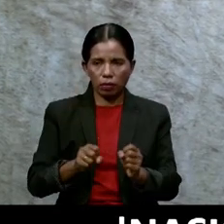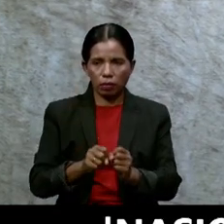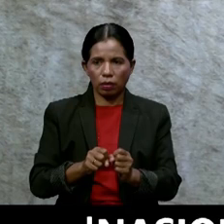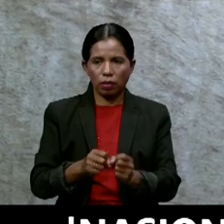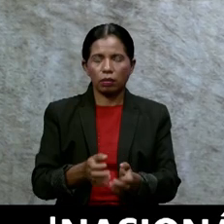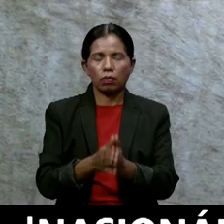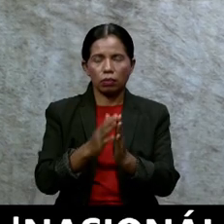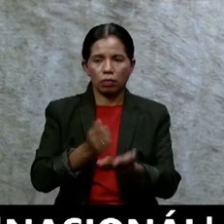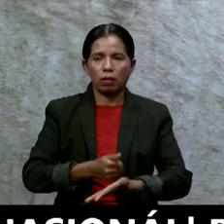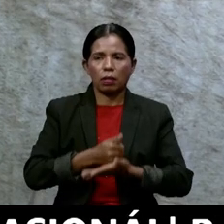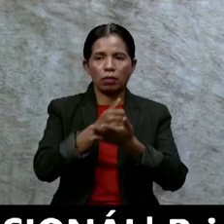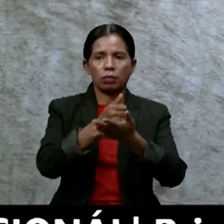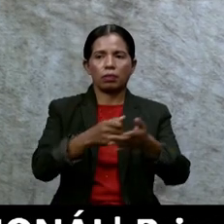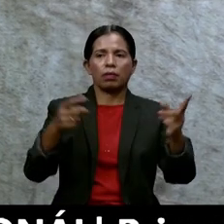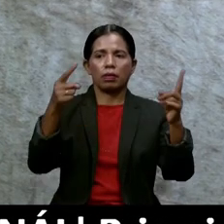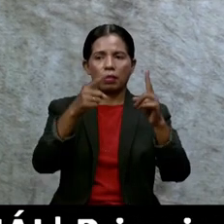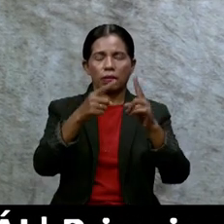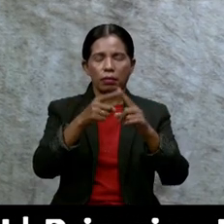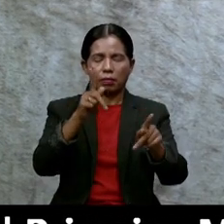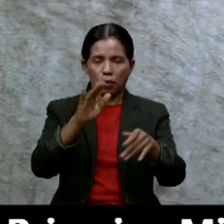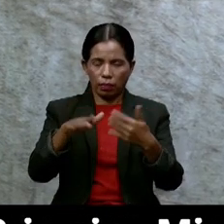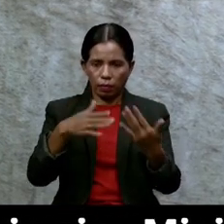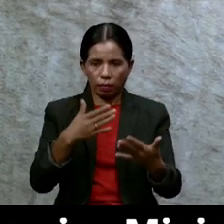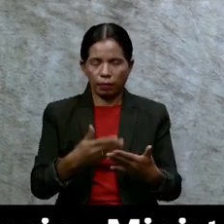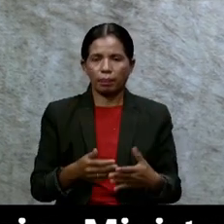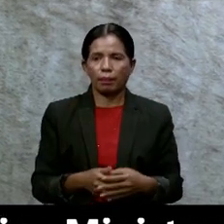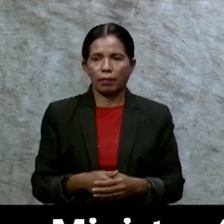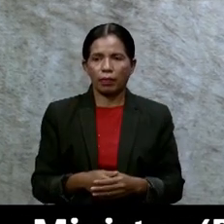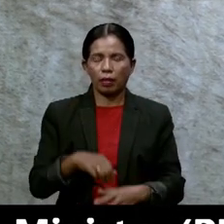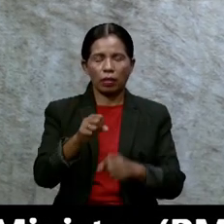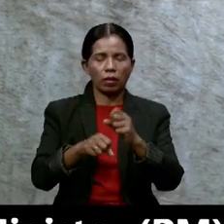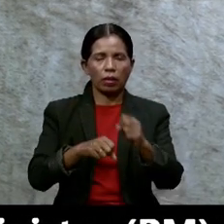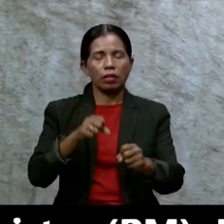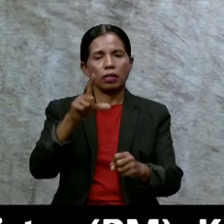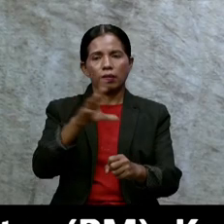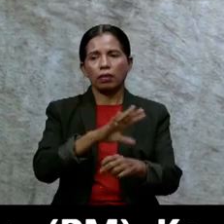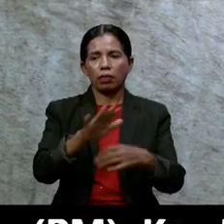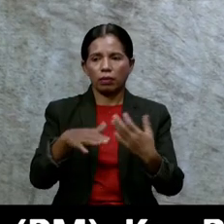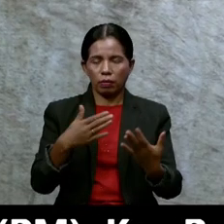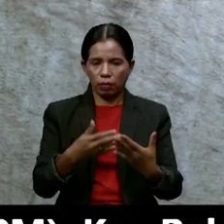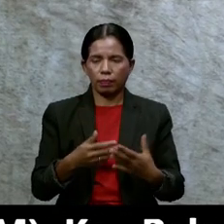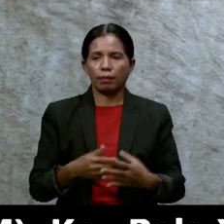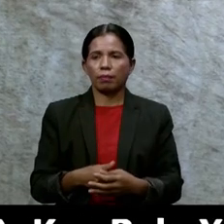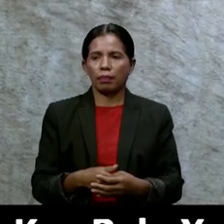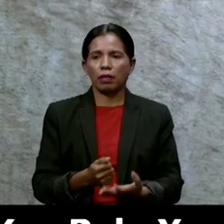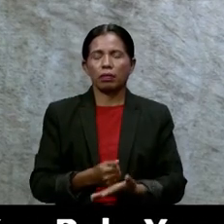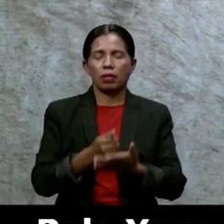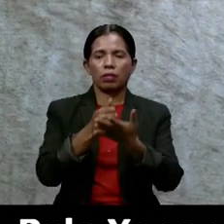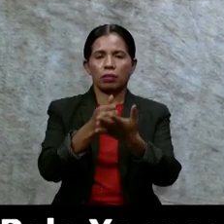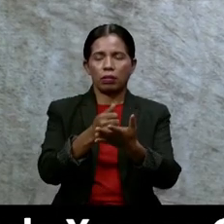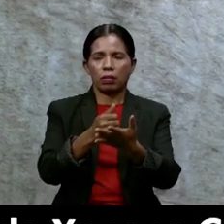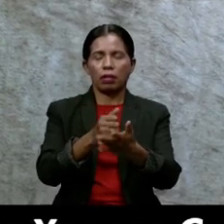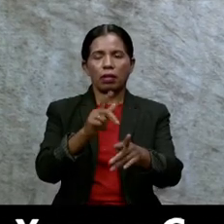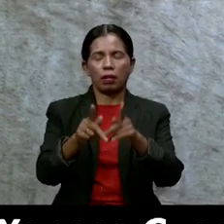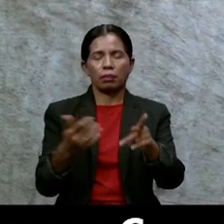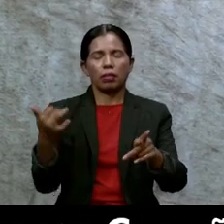mbak. Parti komandan sir, sosial sivil sir, ad tulung emasnya